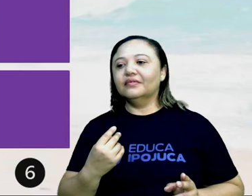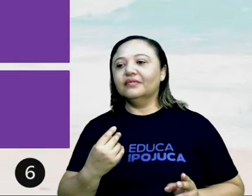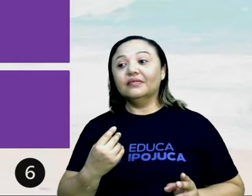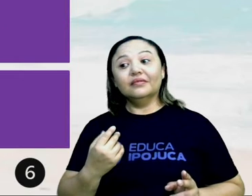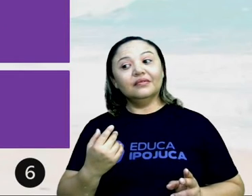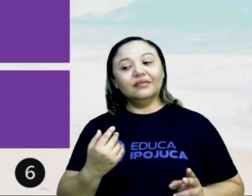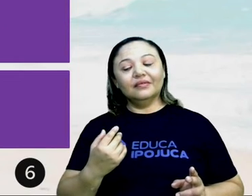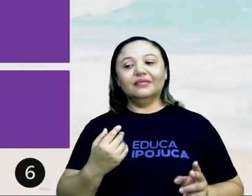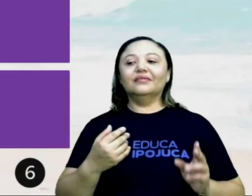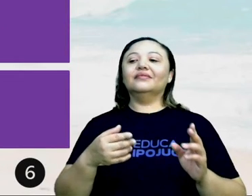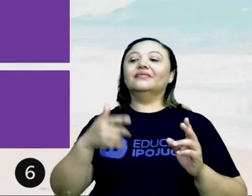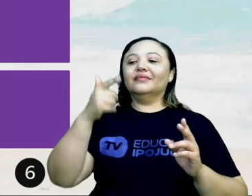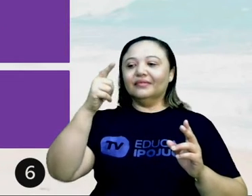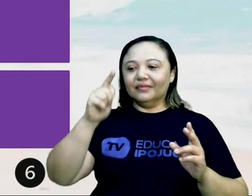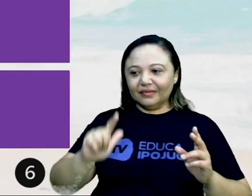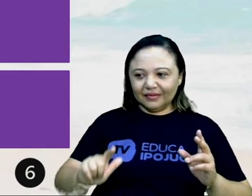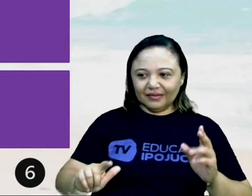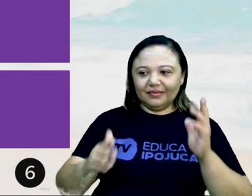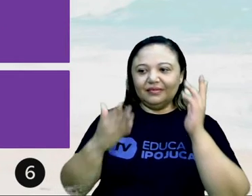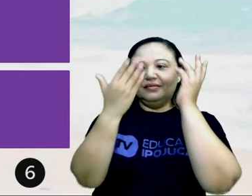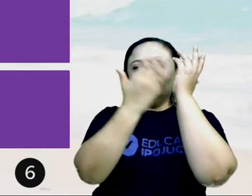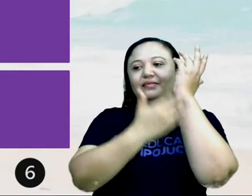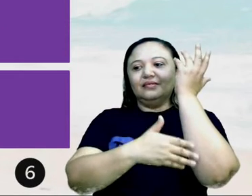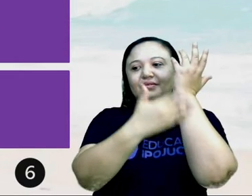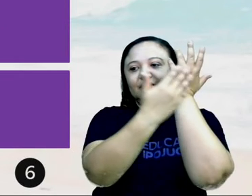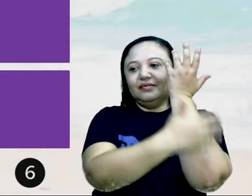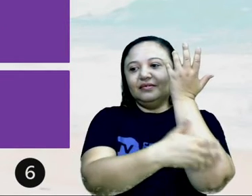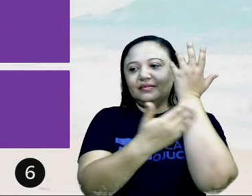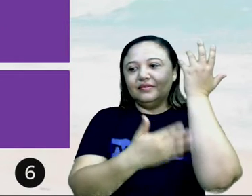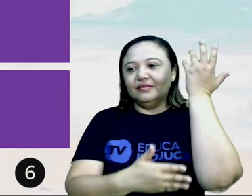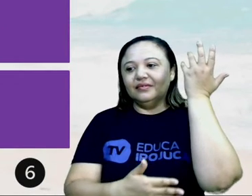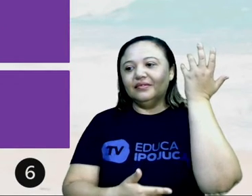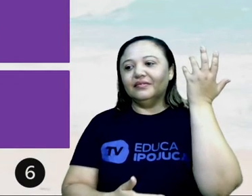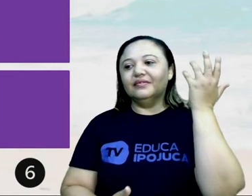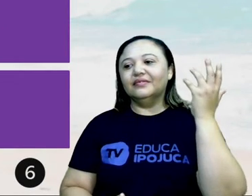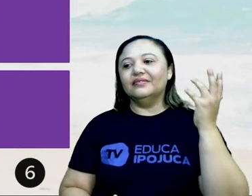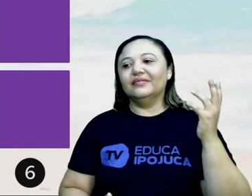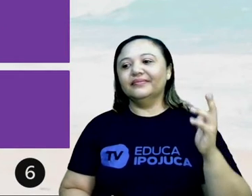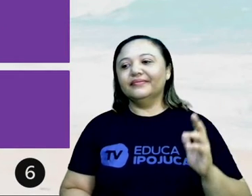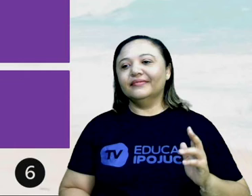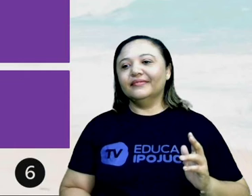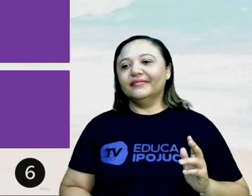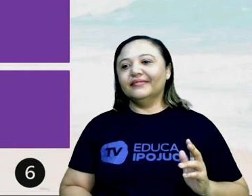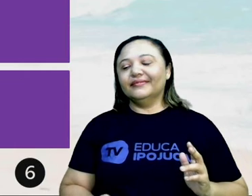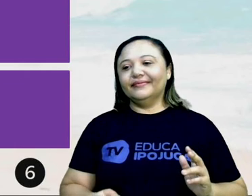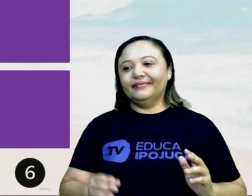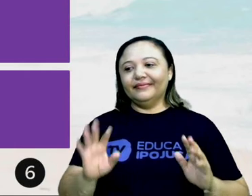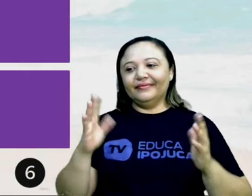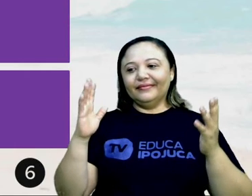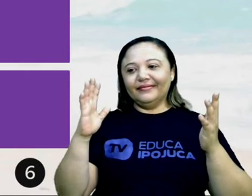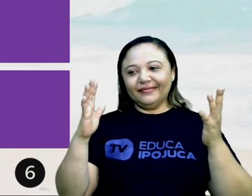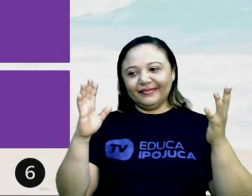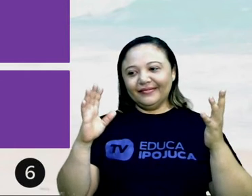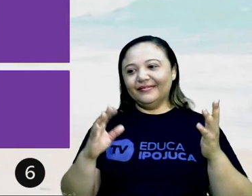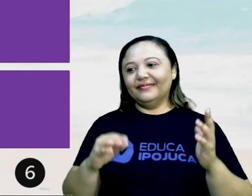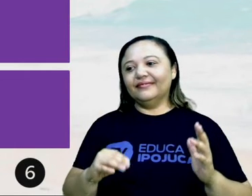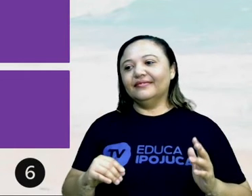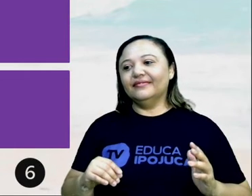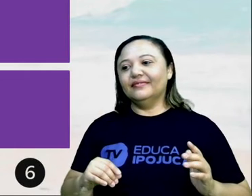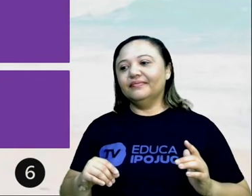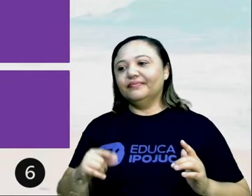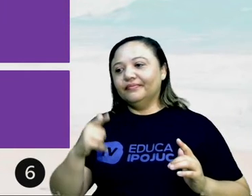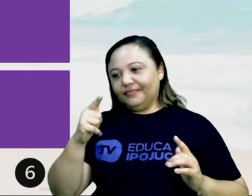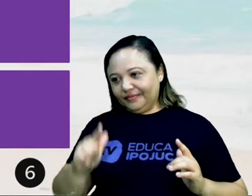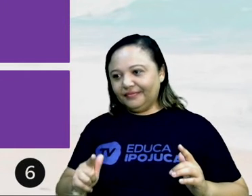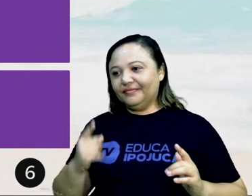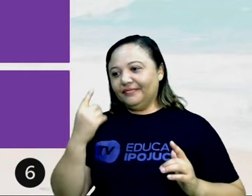2. O outro abacaxi. Muito bem, a memória de vocês está ótima. Parabéns, viu? Vamos fazer mais